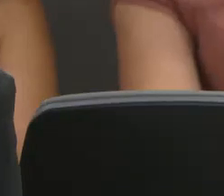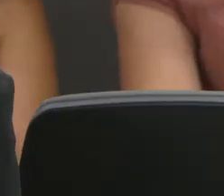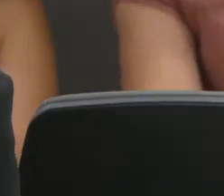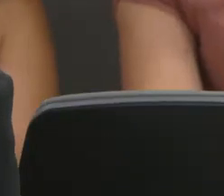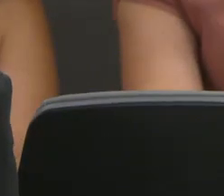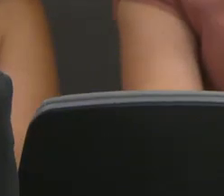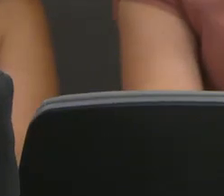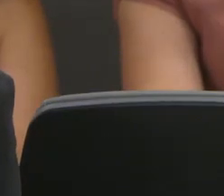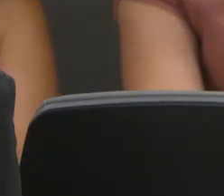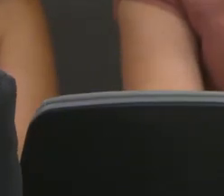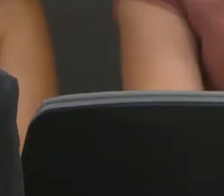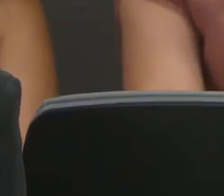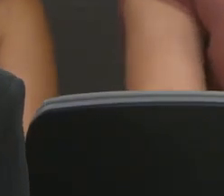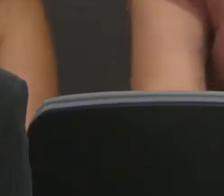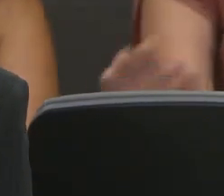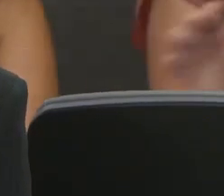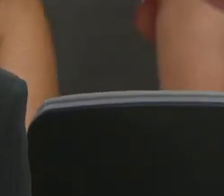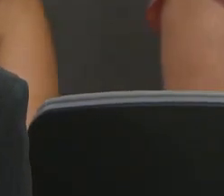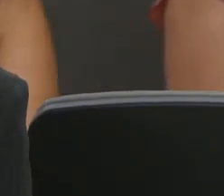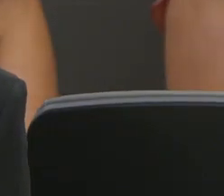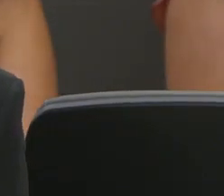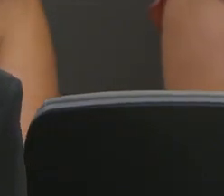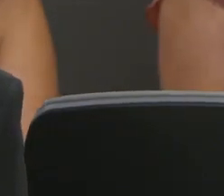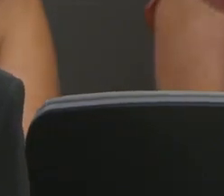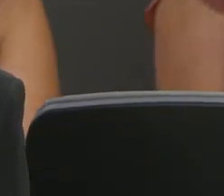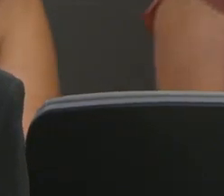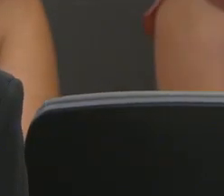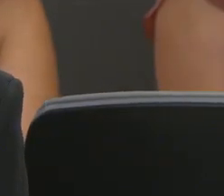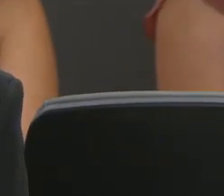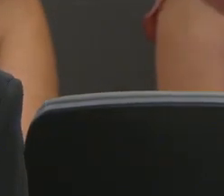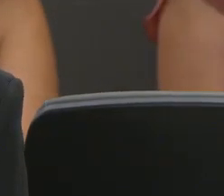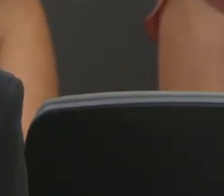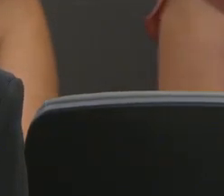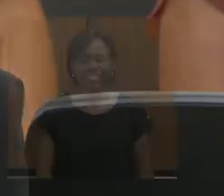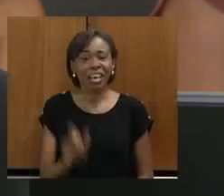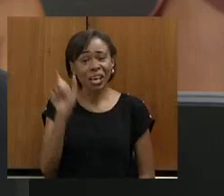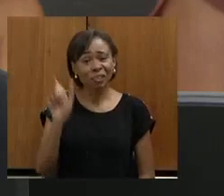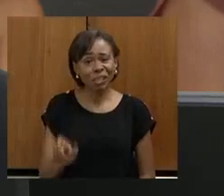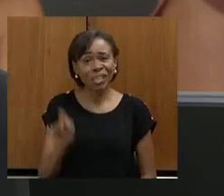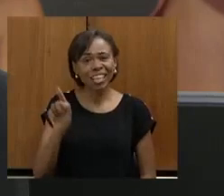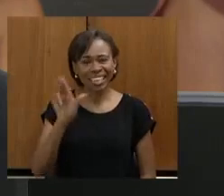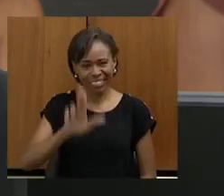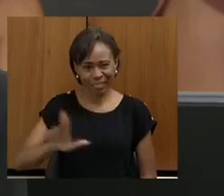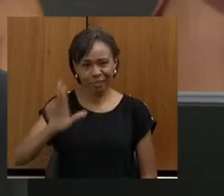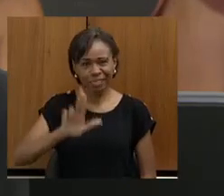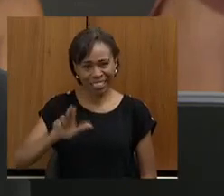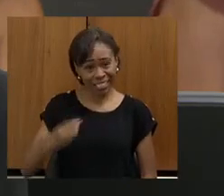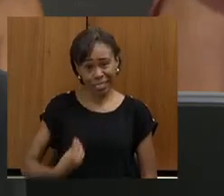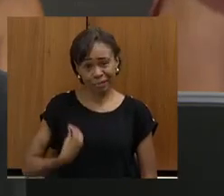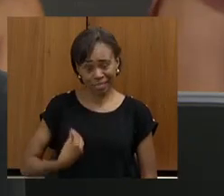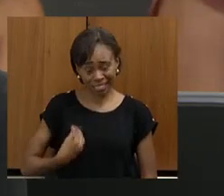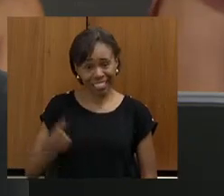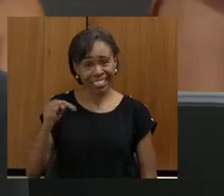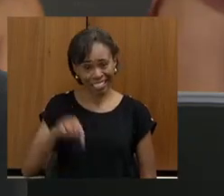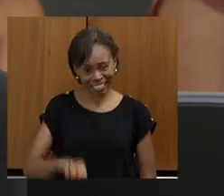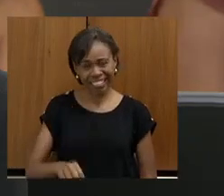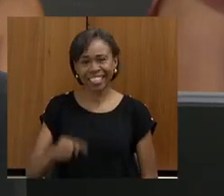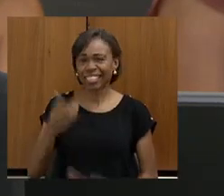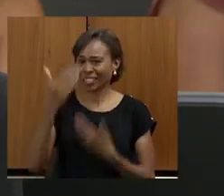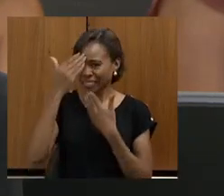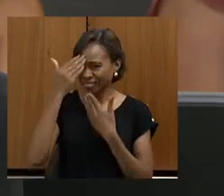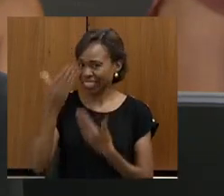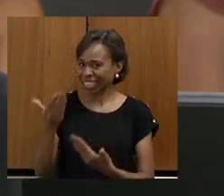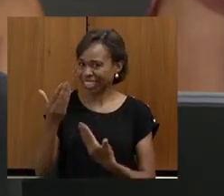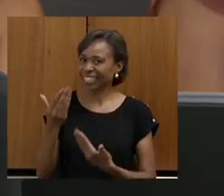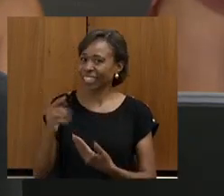a presidenta da associação Zeisa Dojo, lá do município de Uberlândia, está com a gente aqui online desde o início da audiência. Obrigado. E o Zeisa,